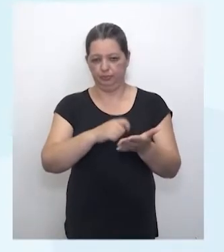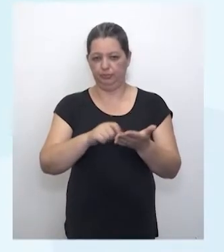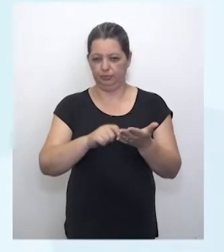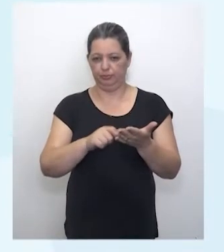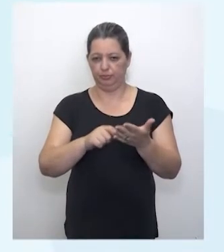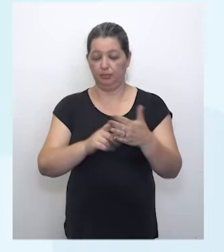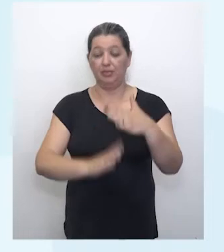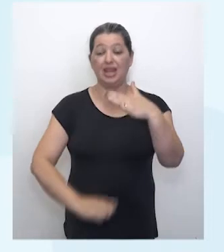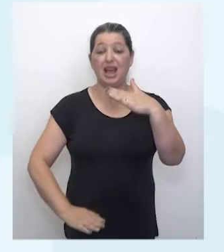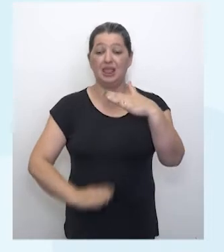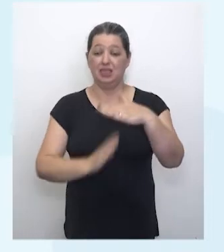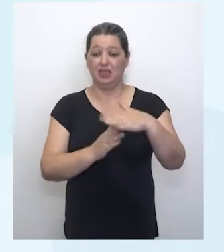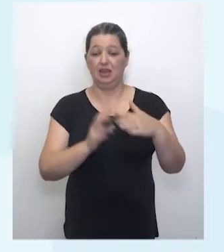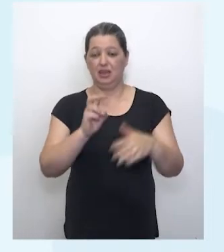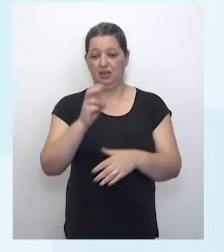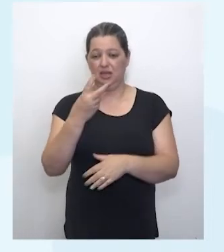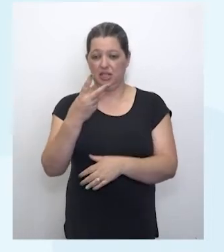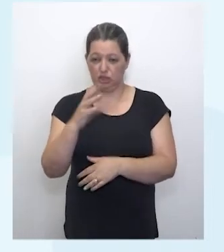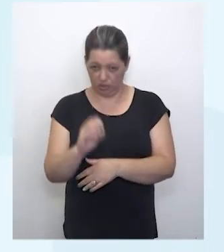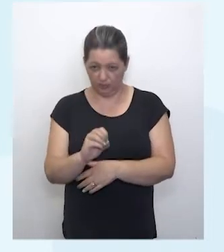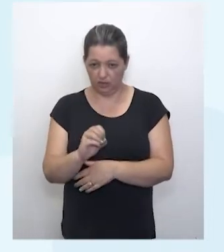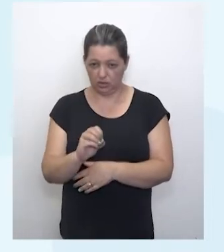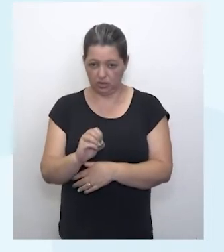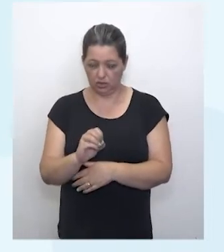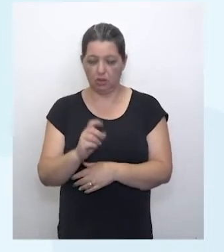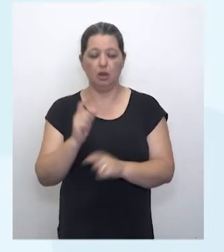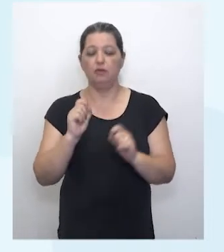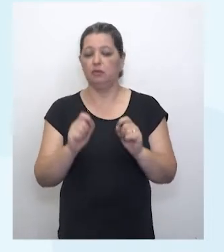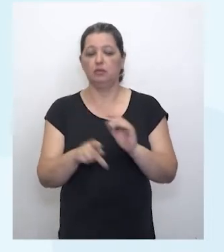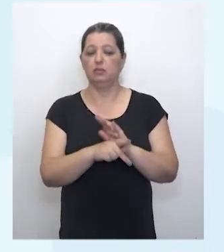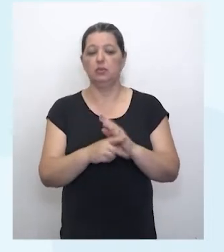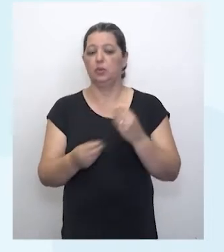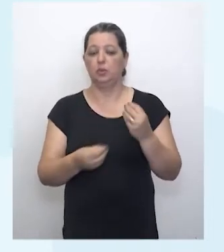até 520. Então, eu vou subtrair.